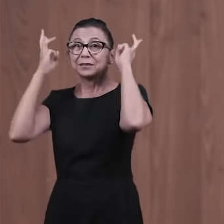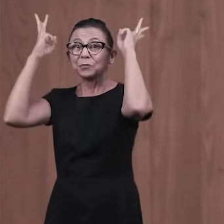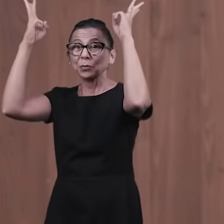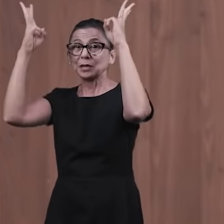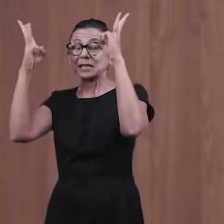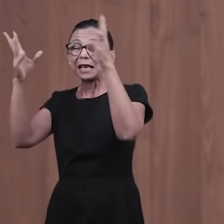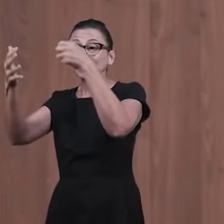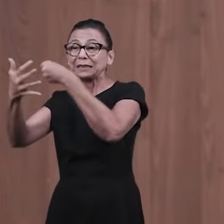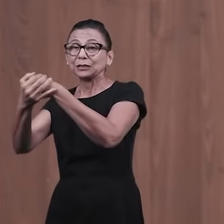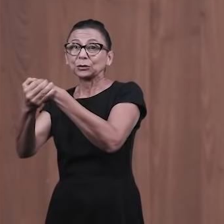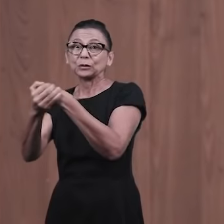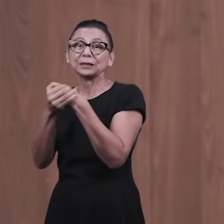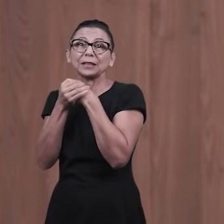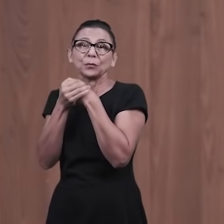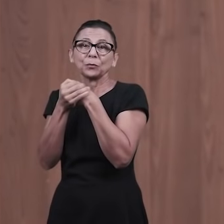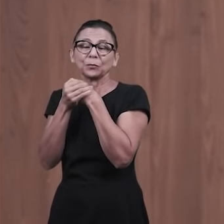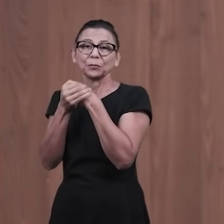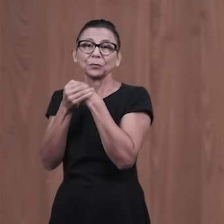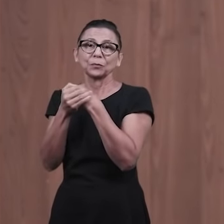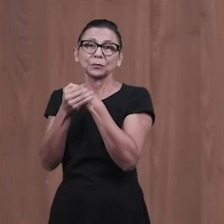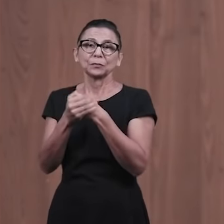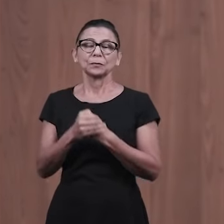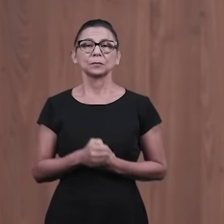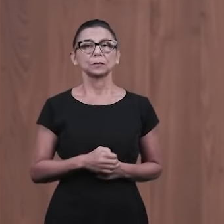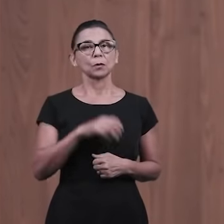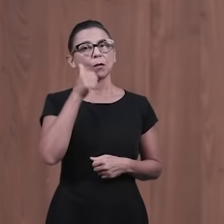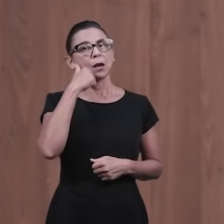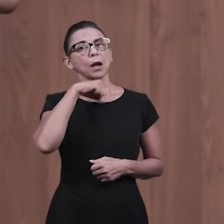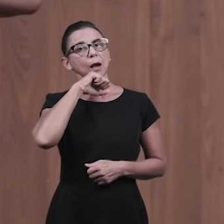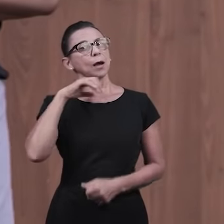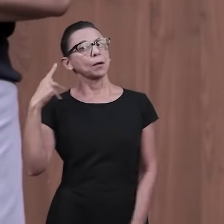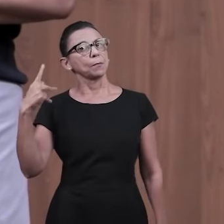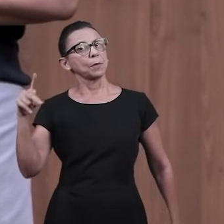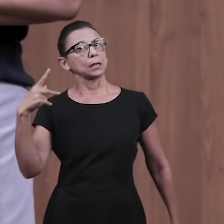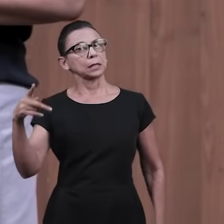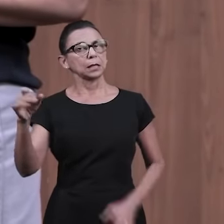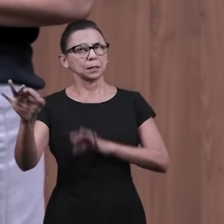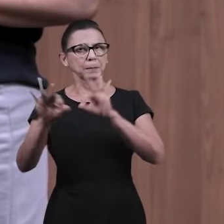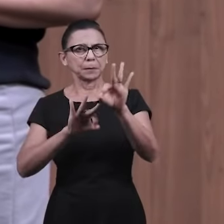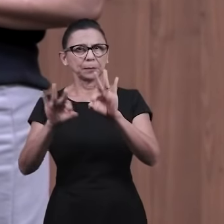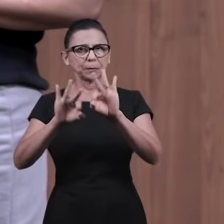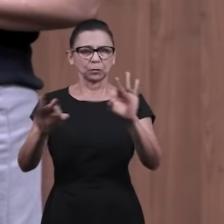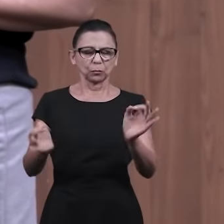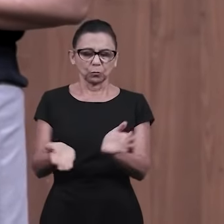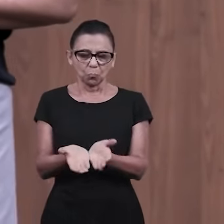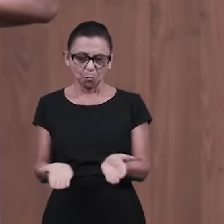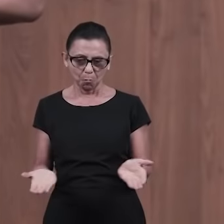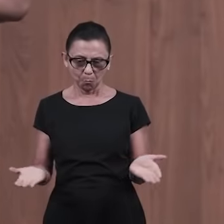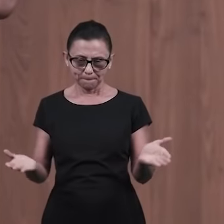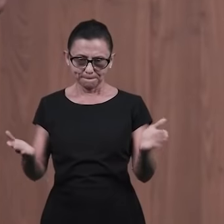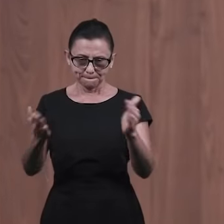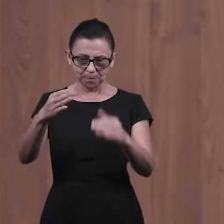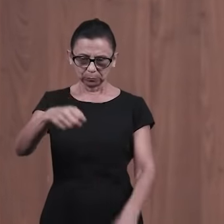um cesto de juncos e o betumou, e assim ela colocou Moisés no